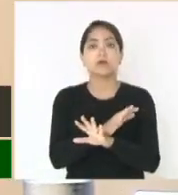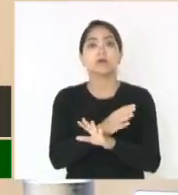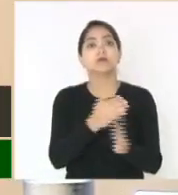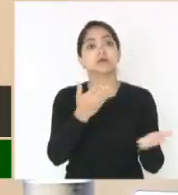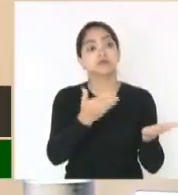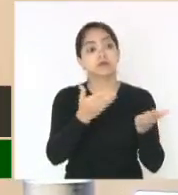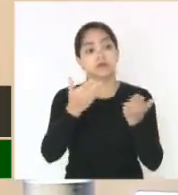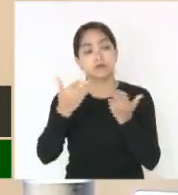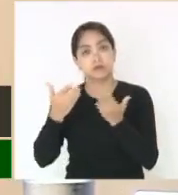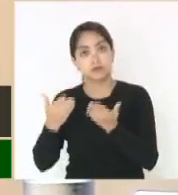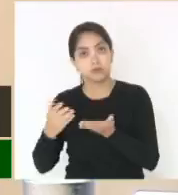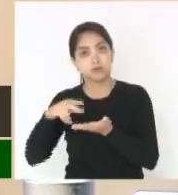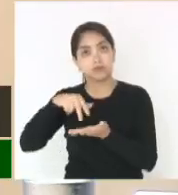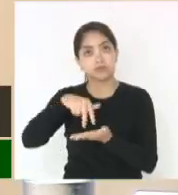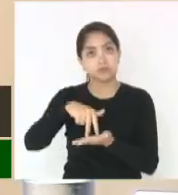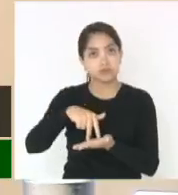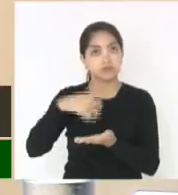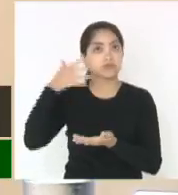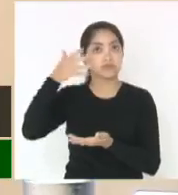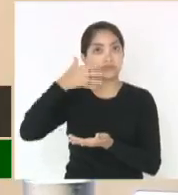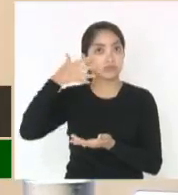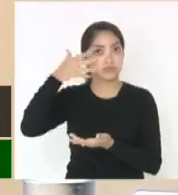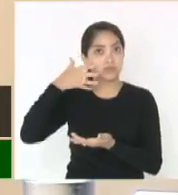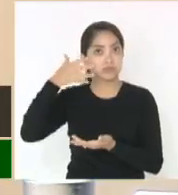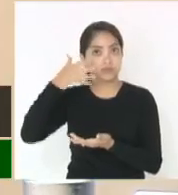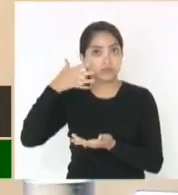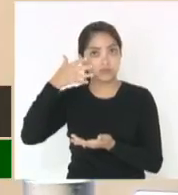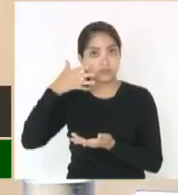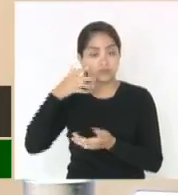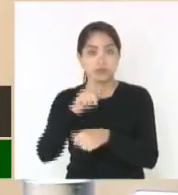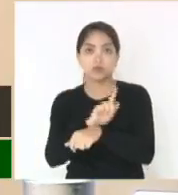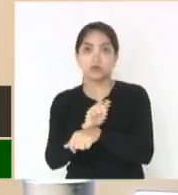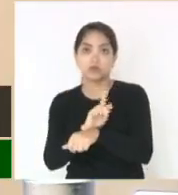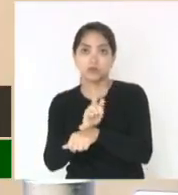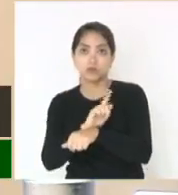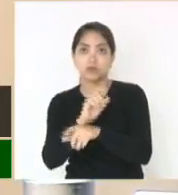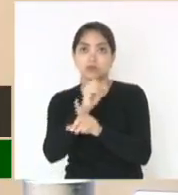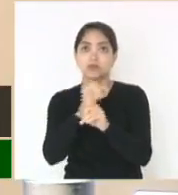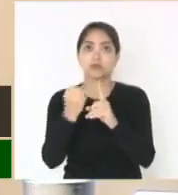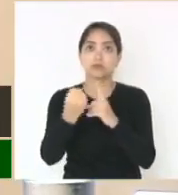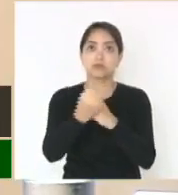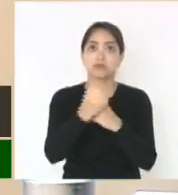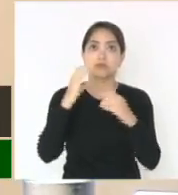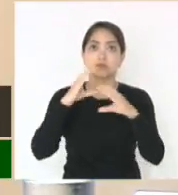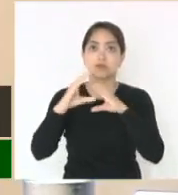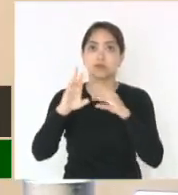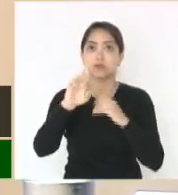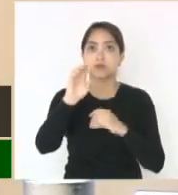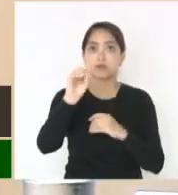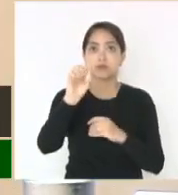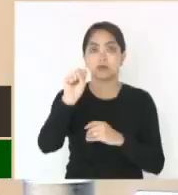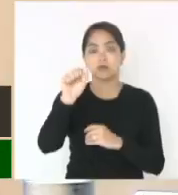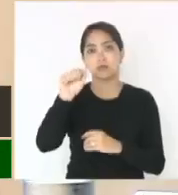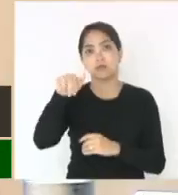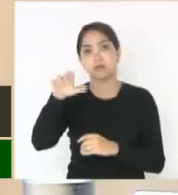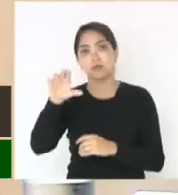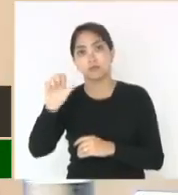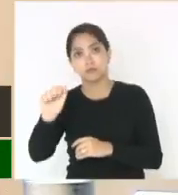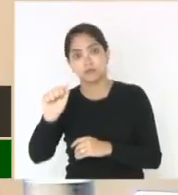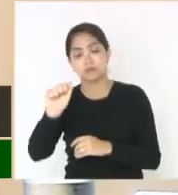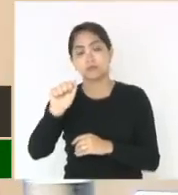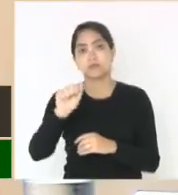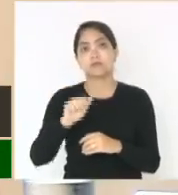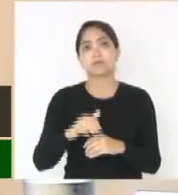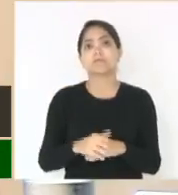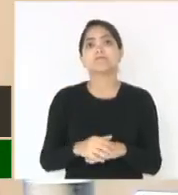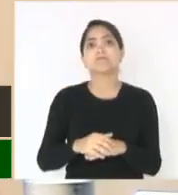convidou para fazer uso da palavra a senhora gerente de comunicação social, Rosana Maria Borges Pezin.